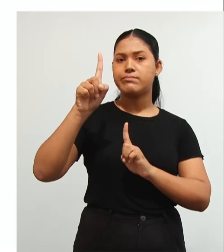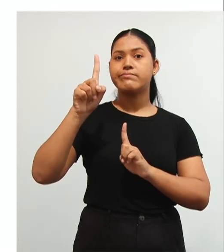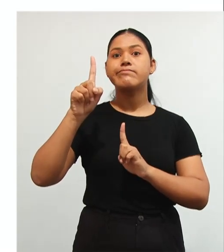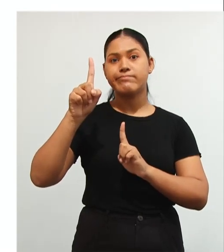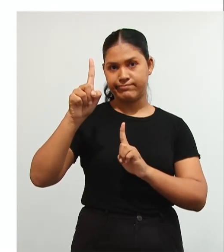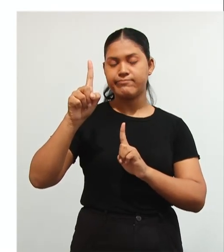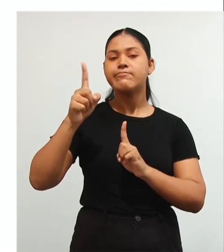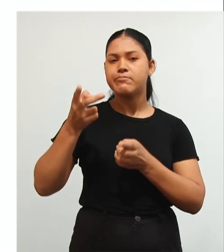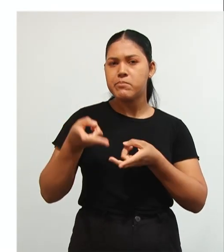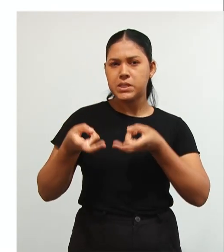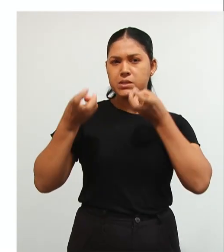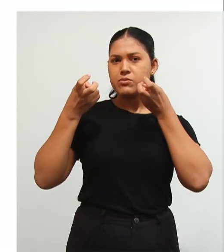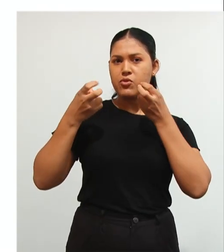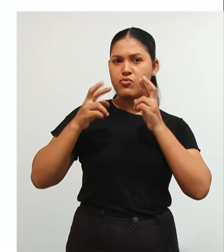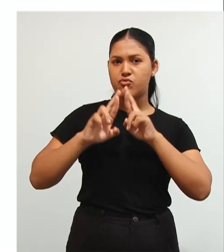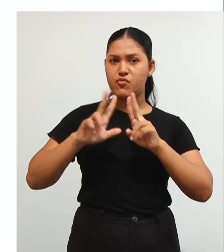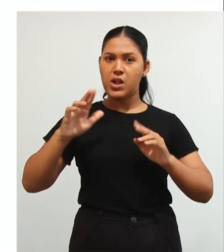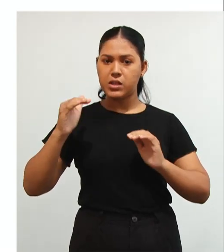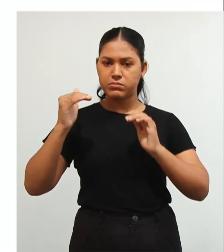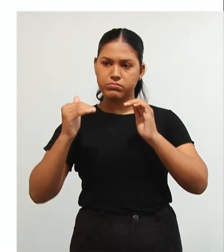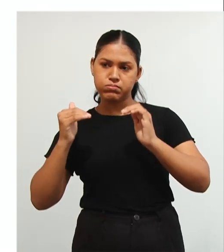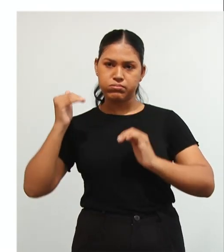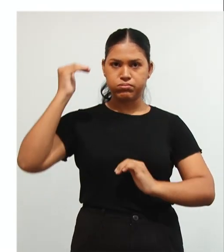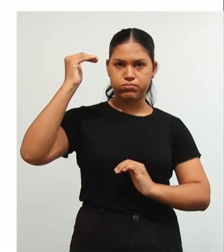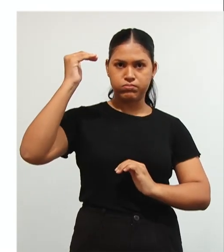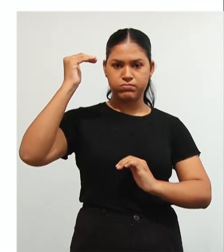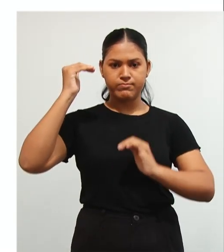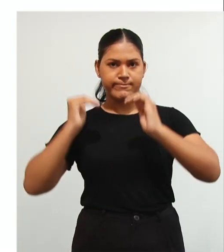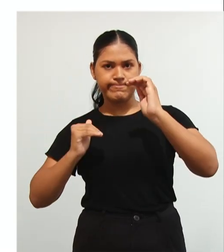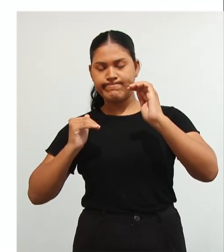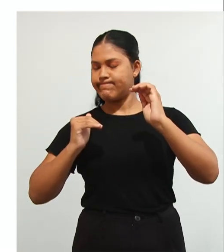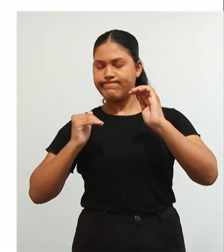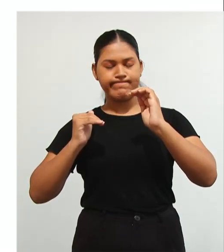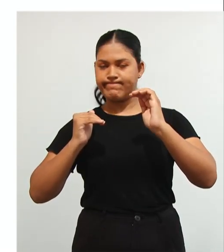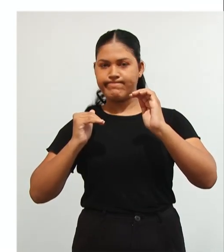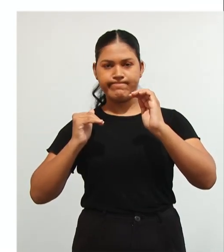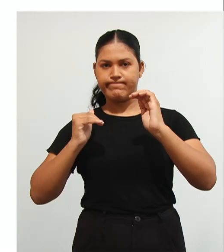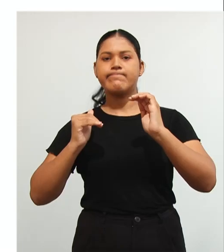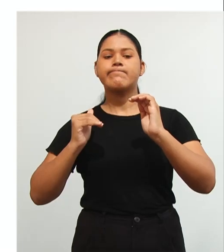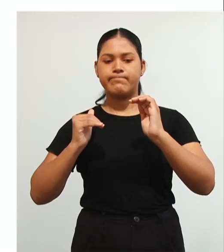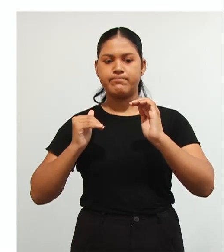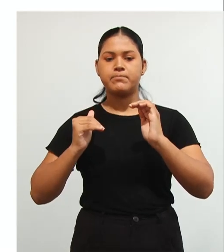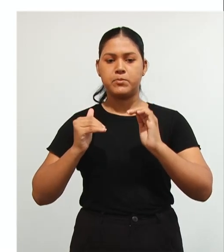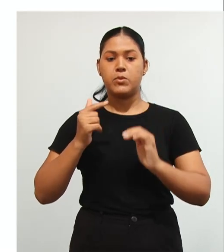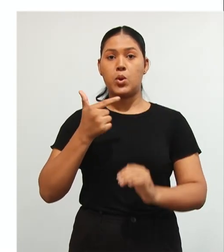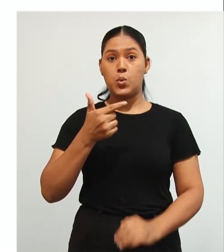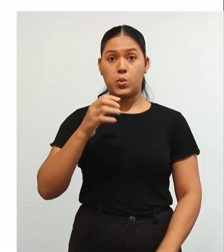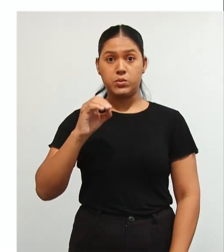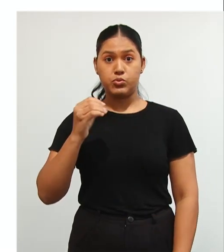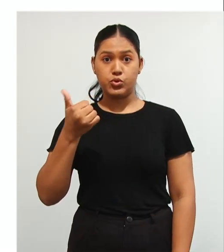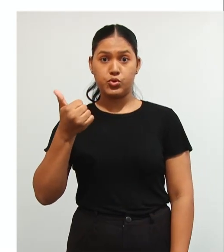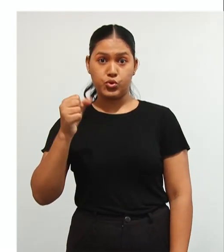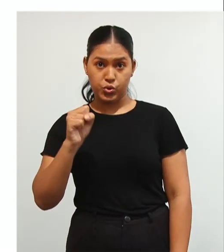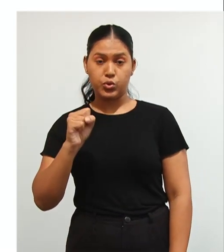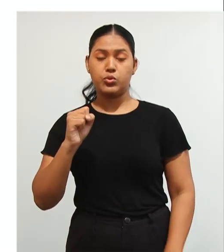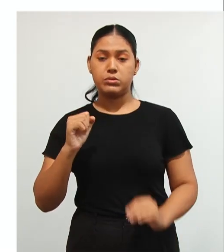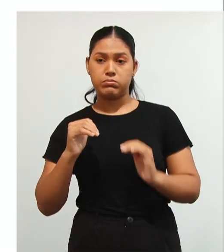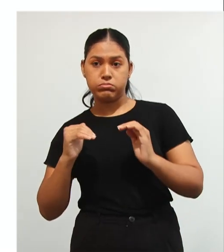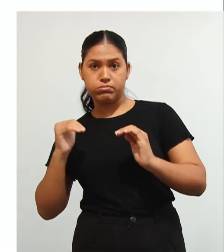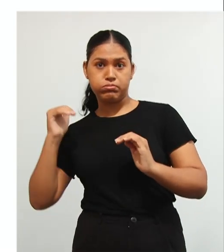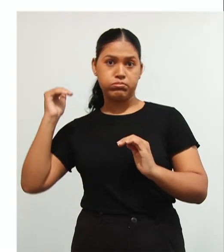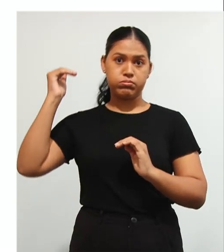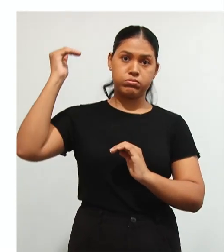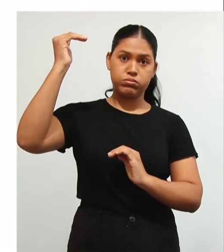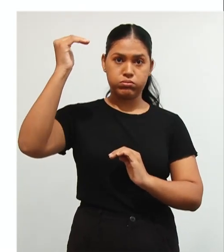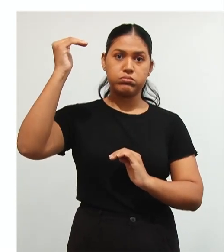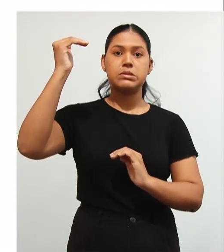da Previdência. Ó, 2018 a gente teve essa arrecadação em azul aqui e essa despesa. E a tendência é que isso se concentre ainda